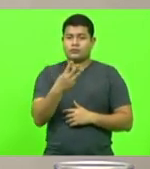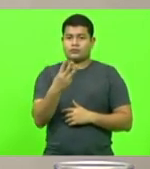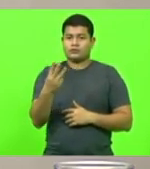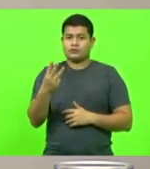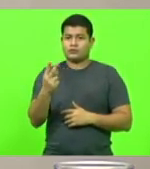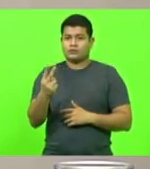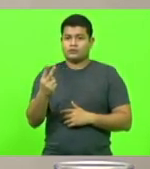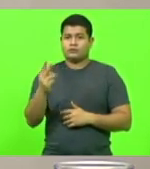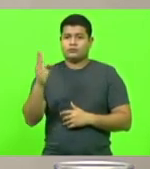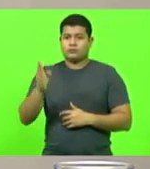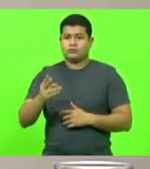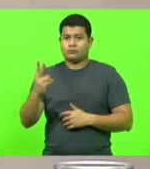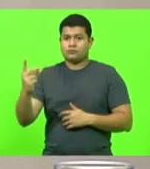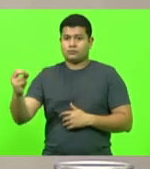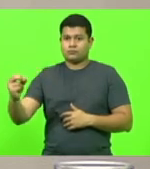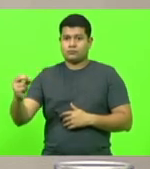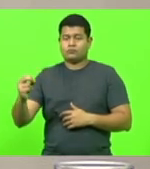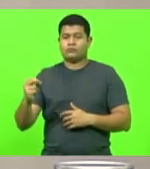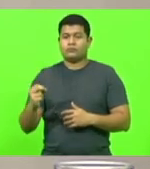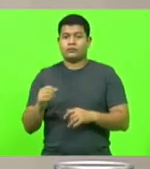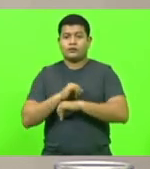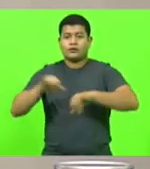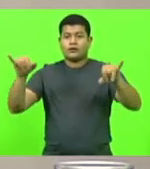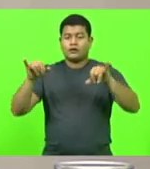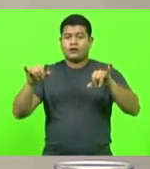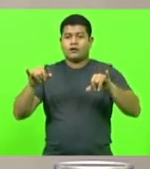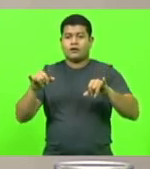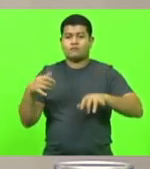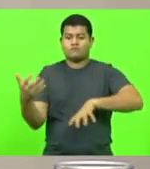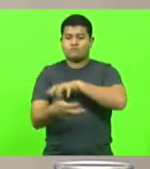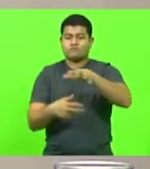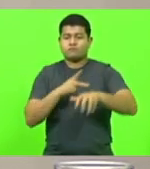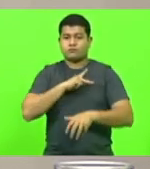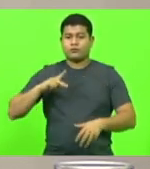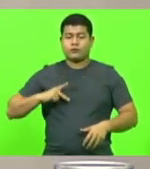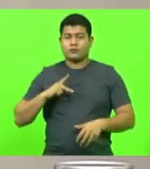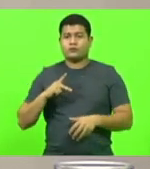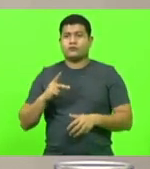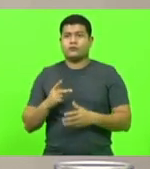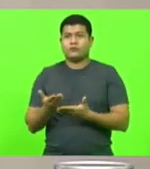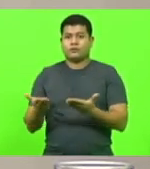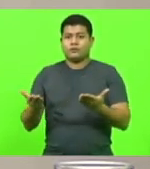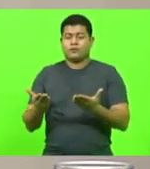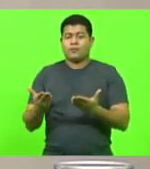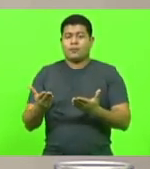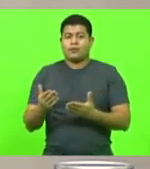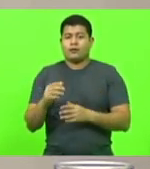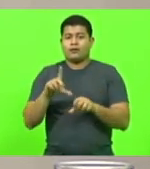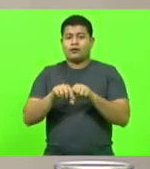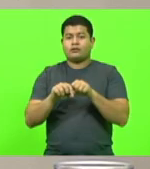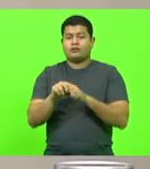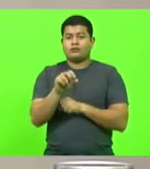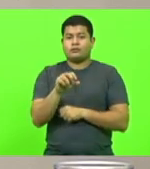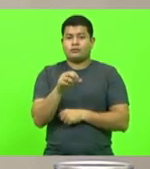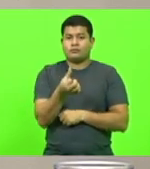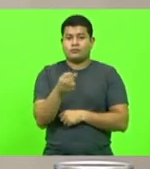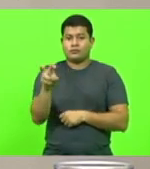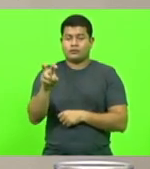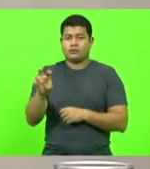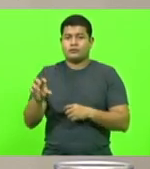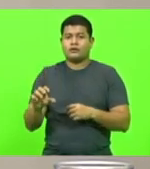18.332/2020, que declara estado de calamidade pública em Santa Catarina para fins do disposto no artigo 65 da Lei